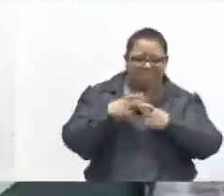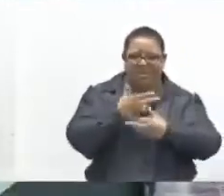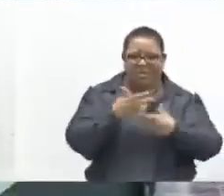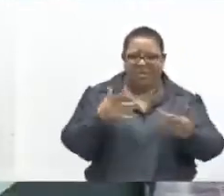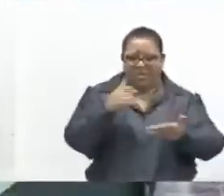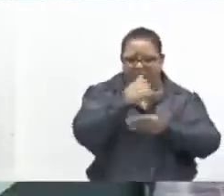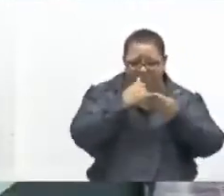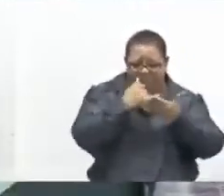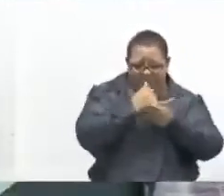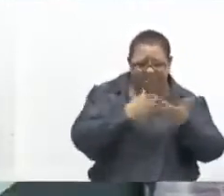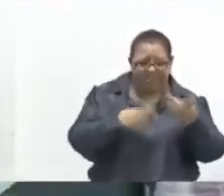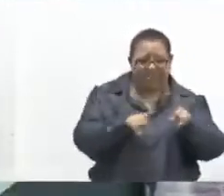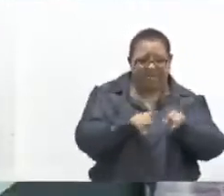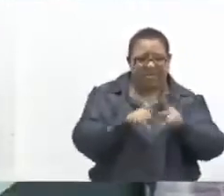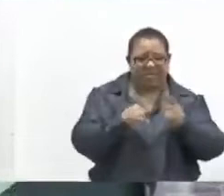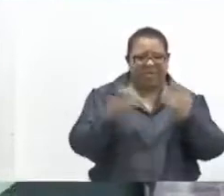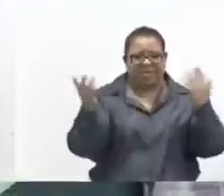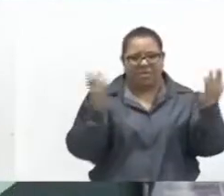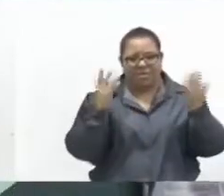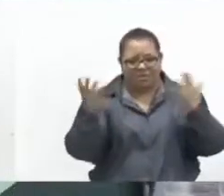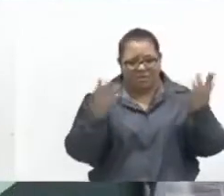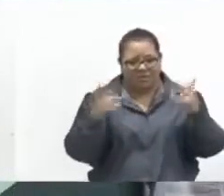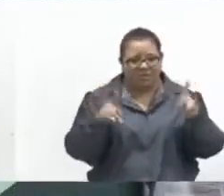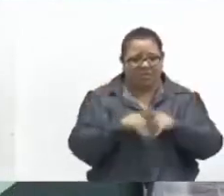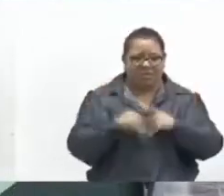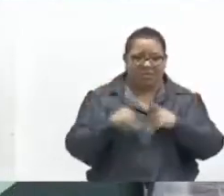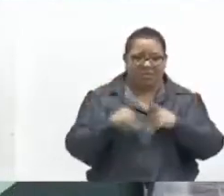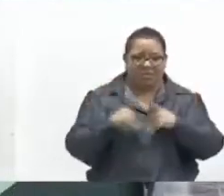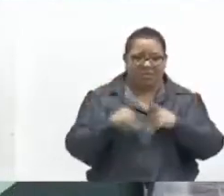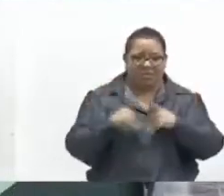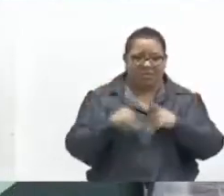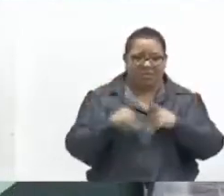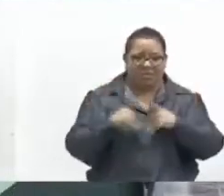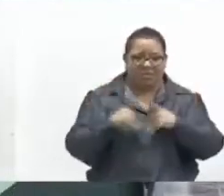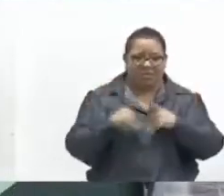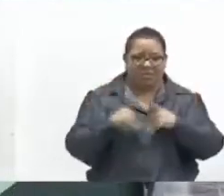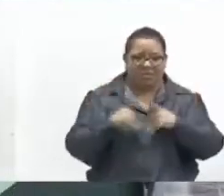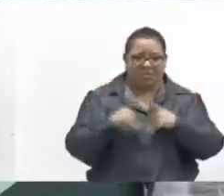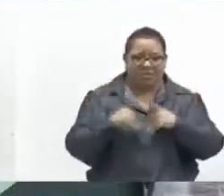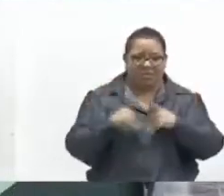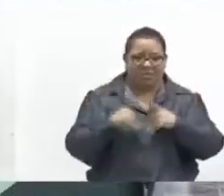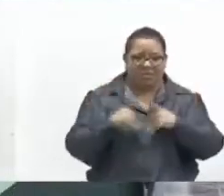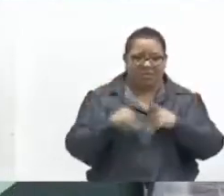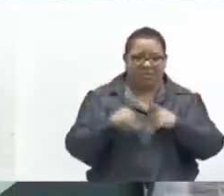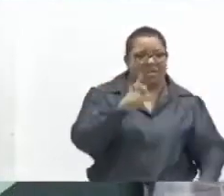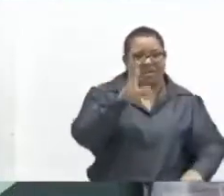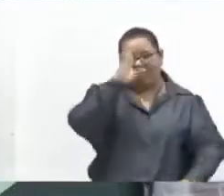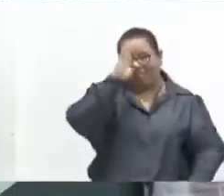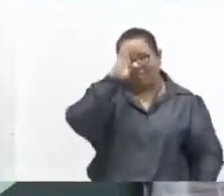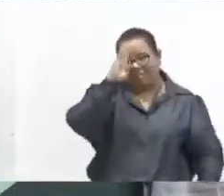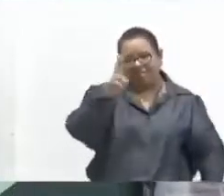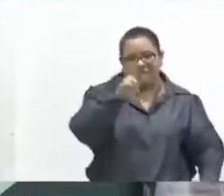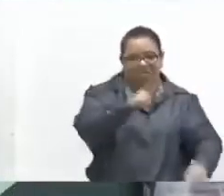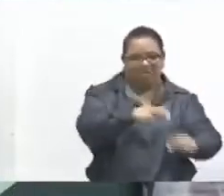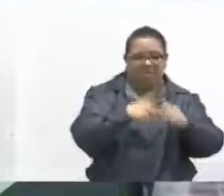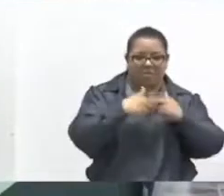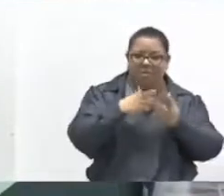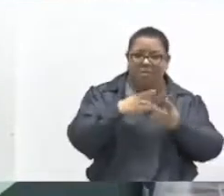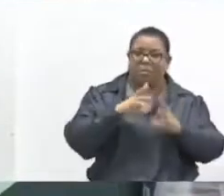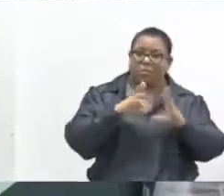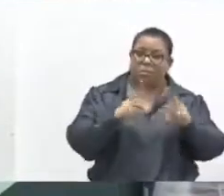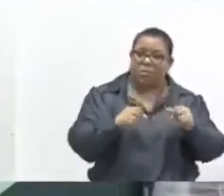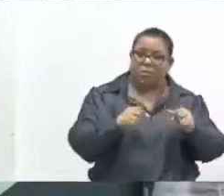acompanhamento psicológico. Estes temas de discussão devem fazer parte do cotidiano da nossa vida acadêmica, principalmente daqueles que são